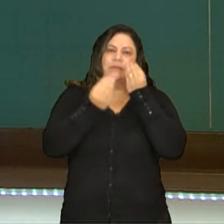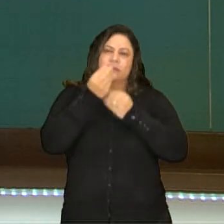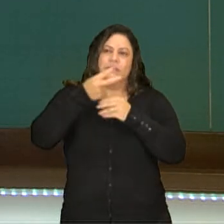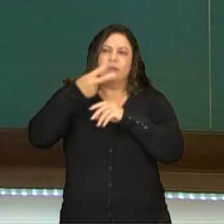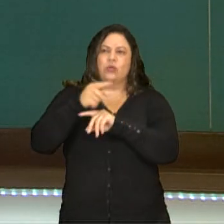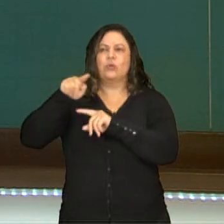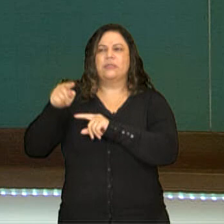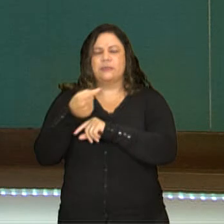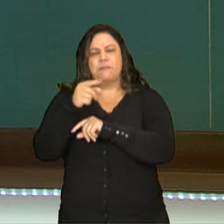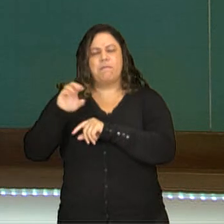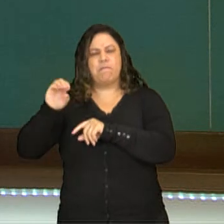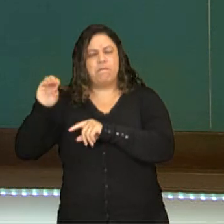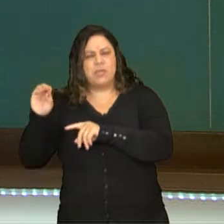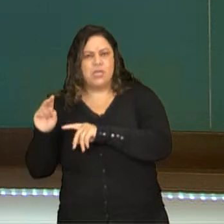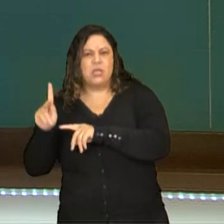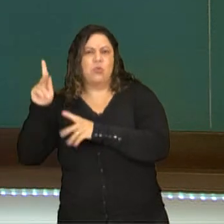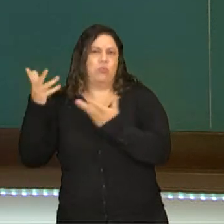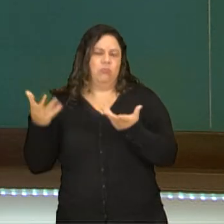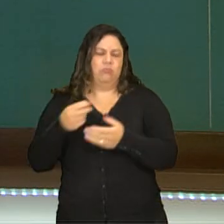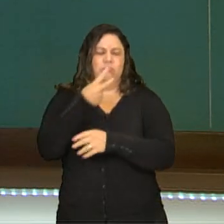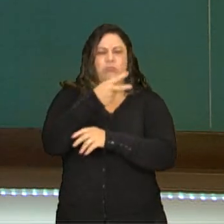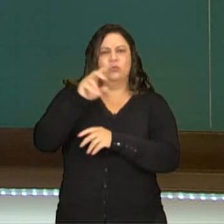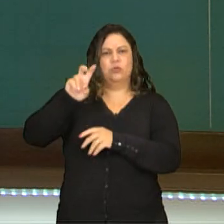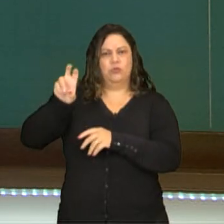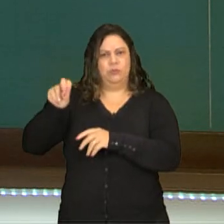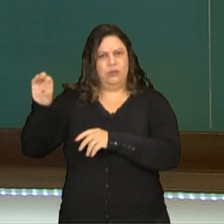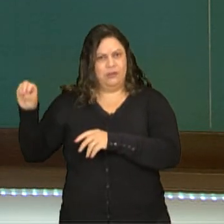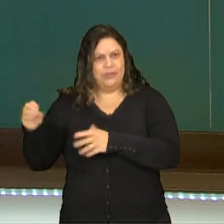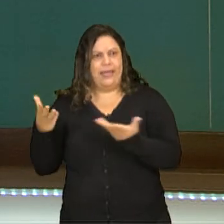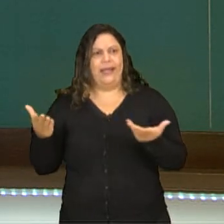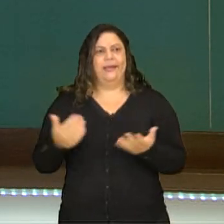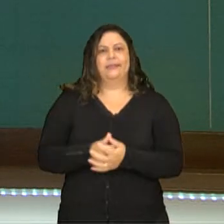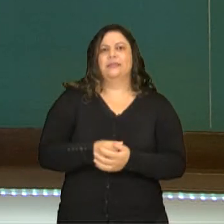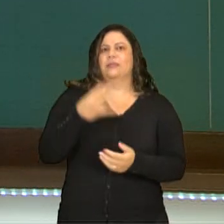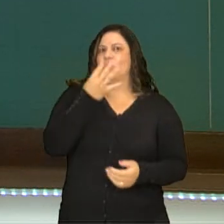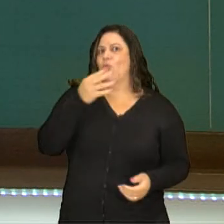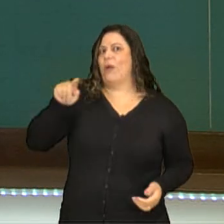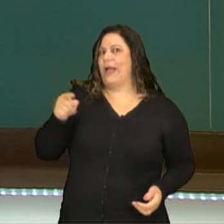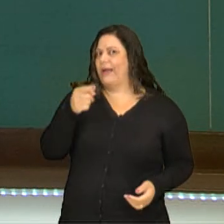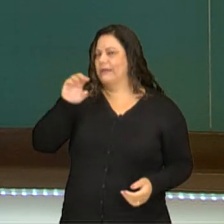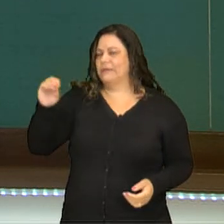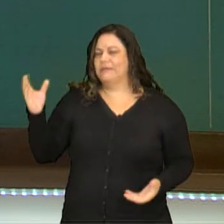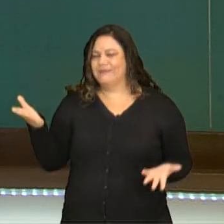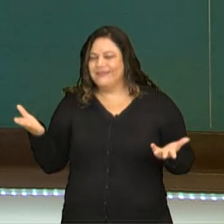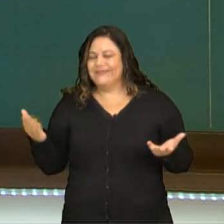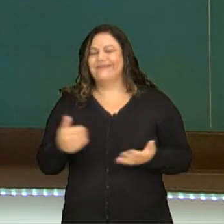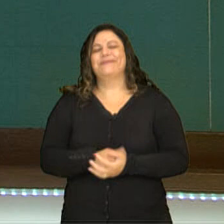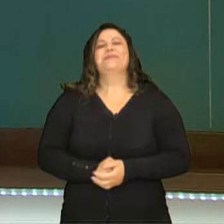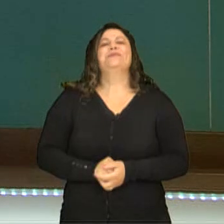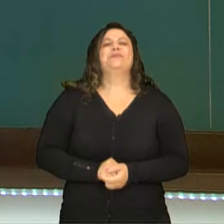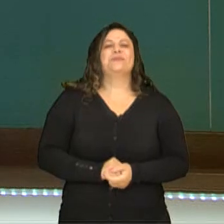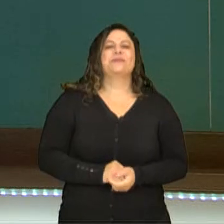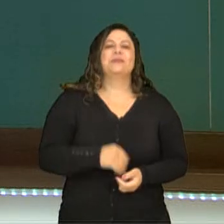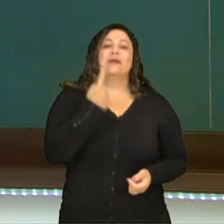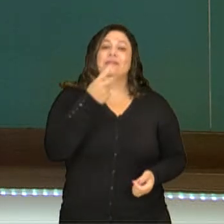e 2.500, de algumas pessoas 4.000 calorias? 151 é bem pouquinho, né?